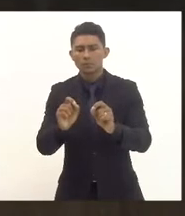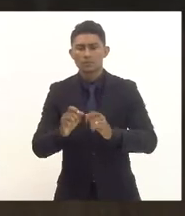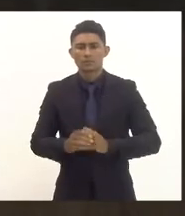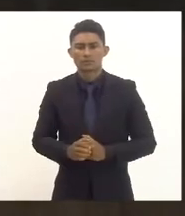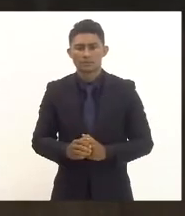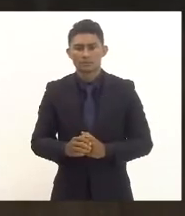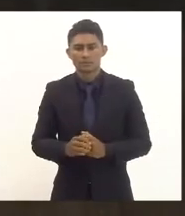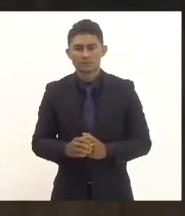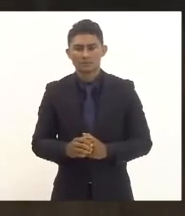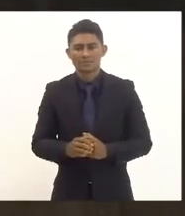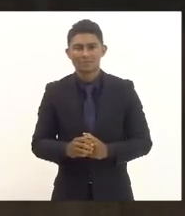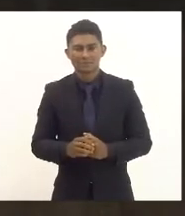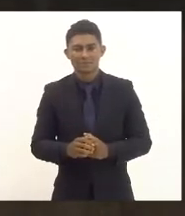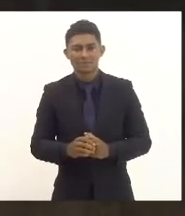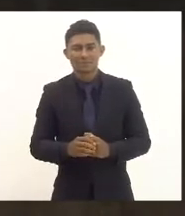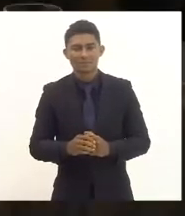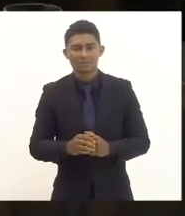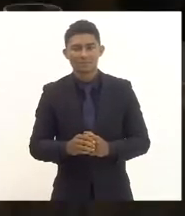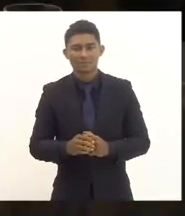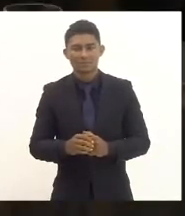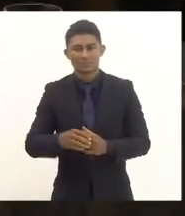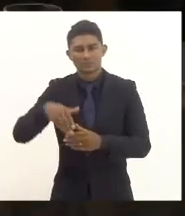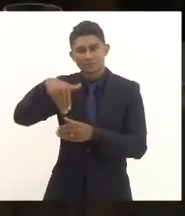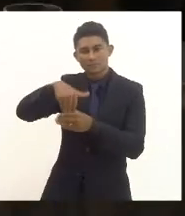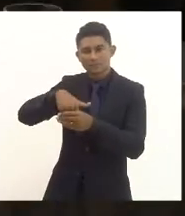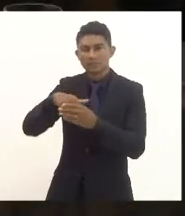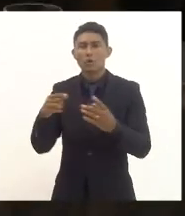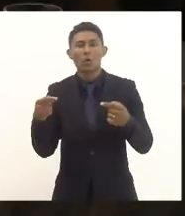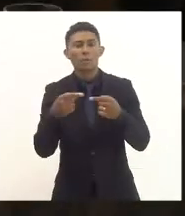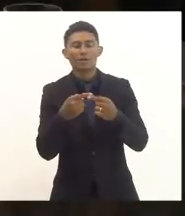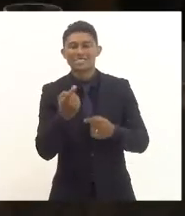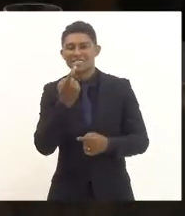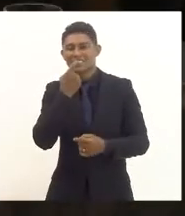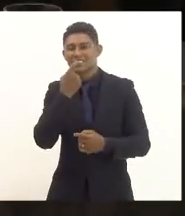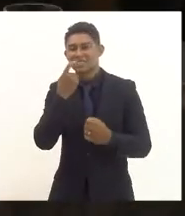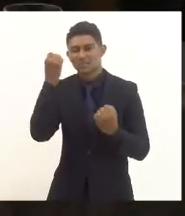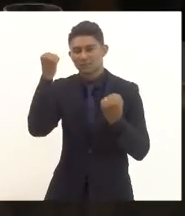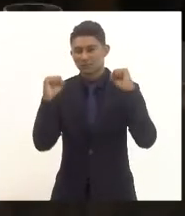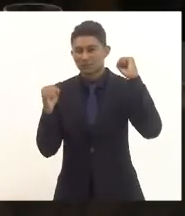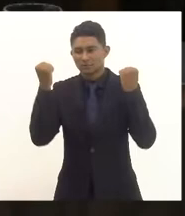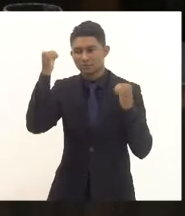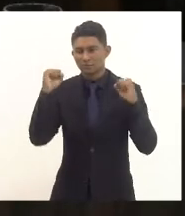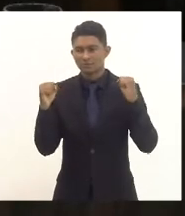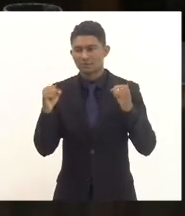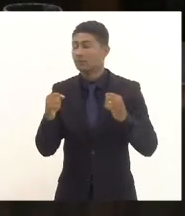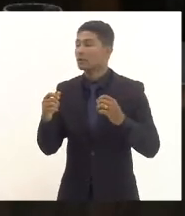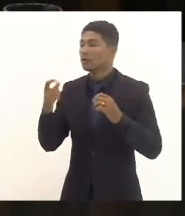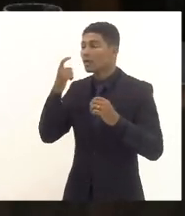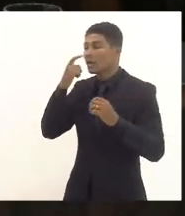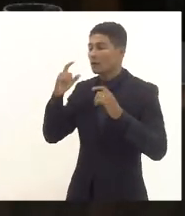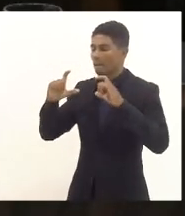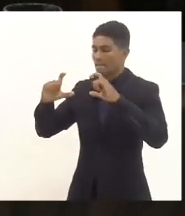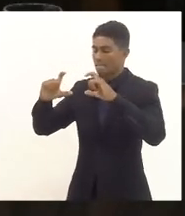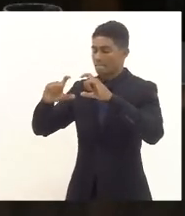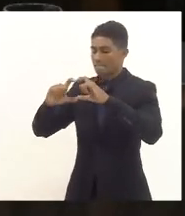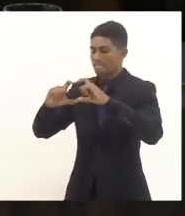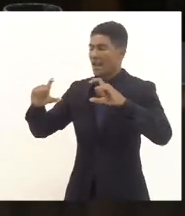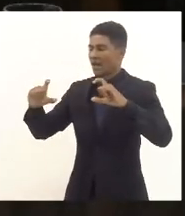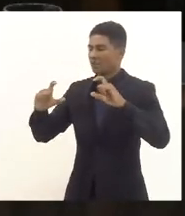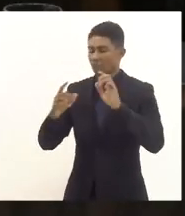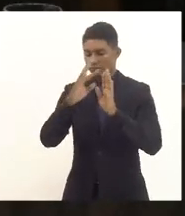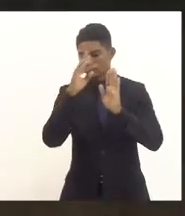nesse caso de votação para o palavrão indústria plástica vão botar um palavreado do artigo que cola